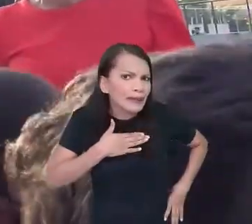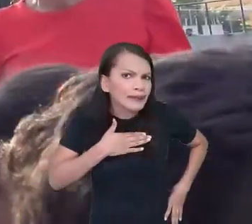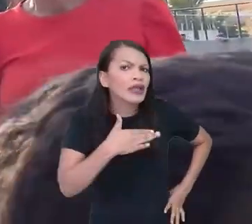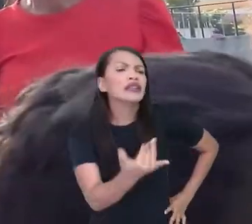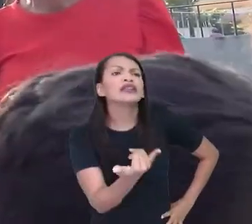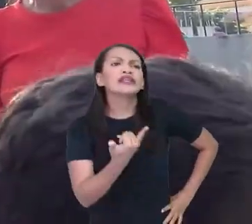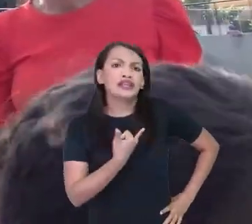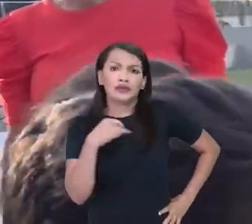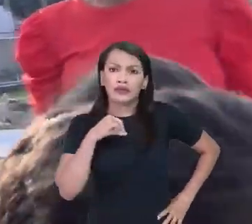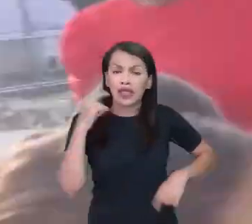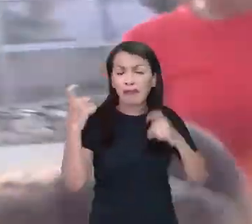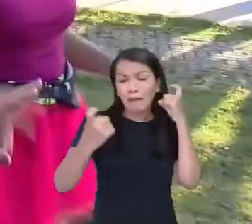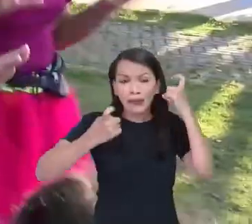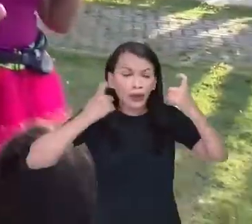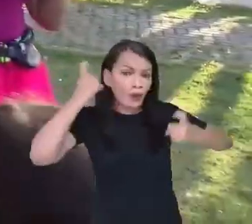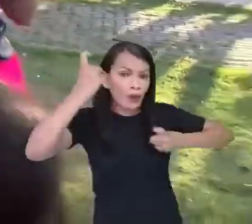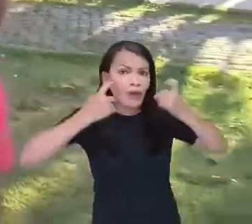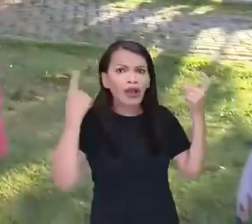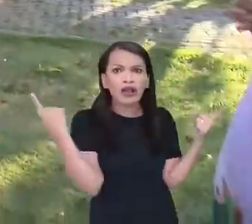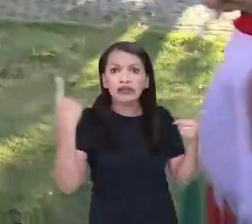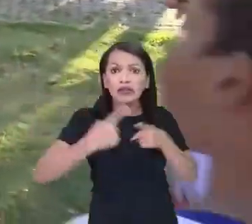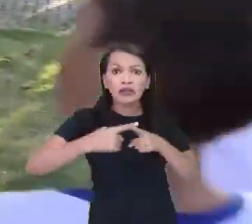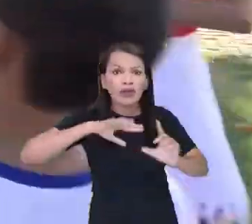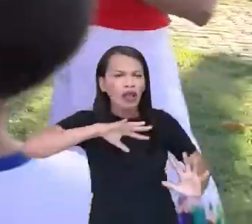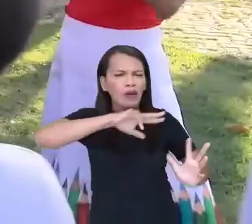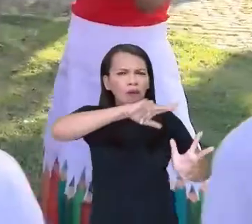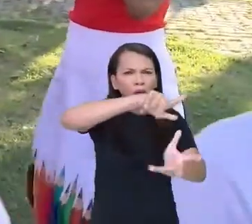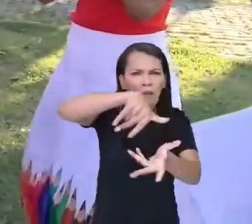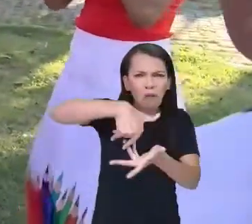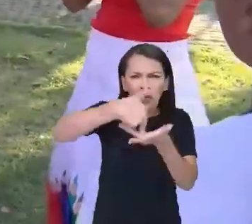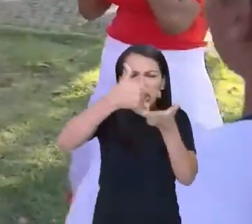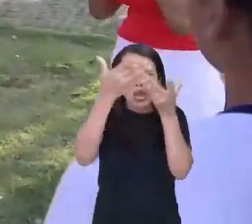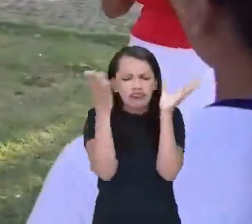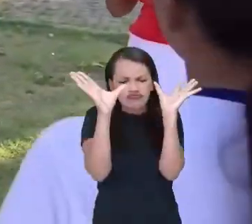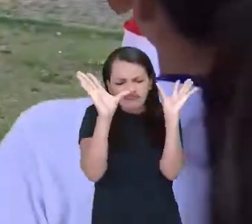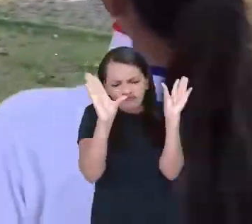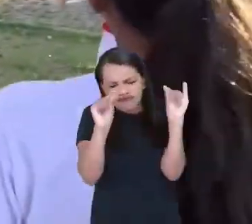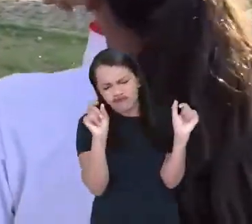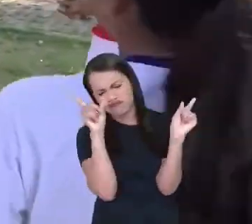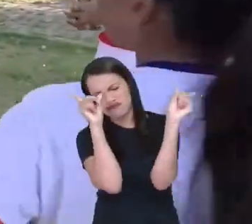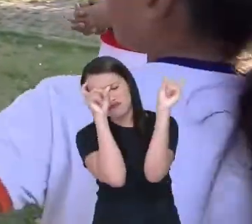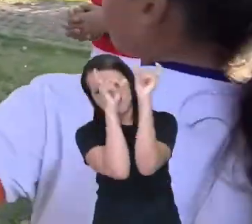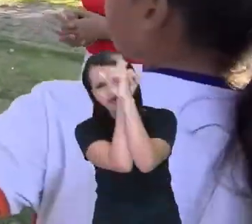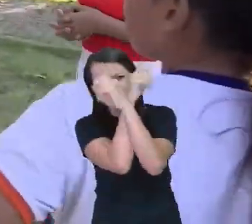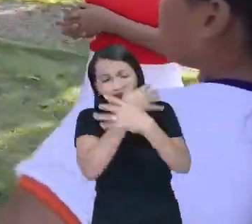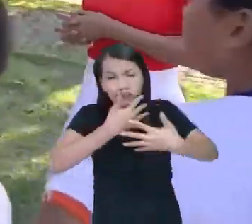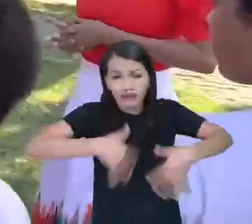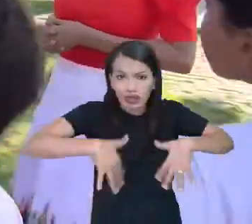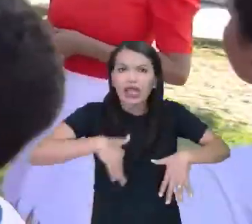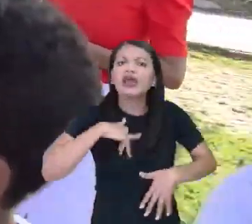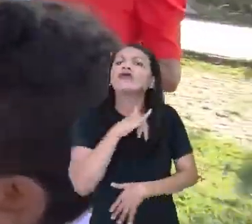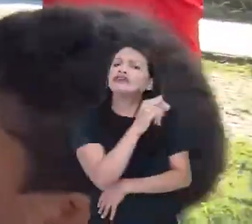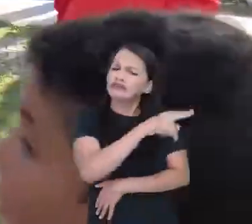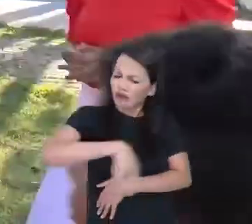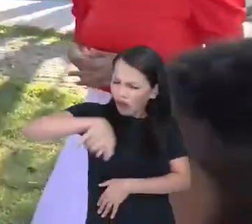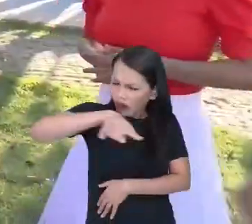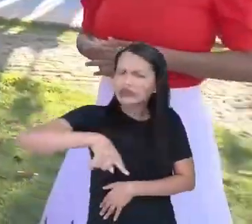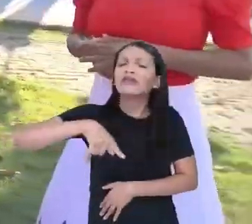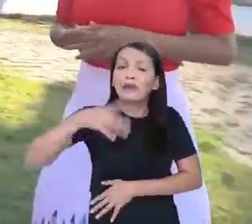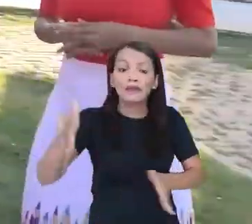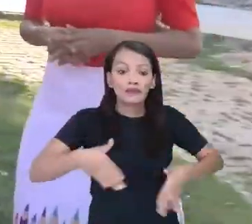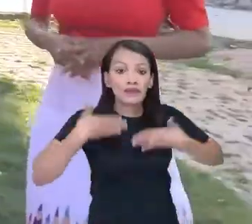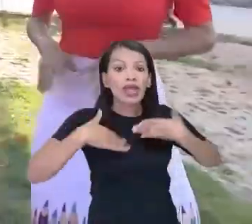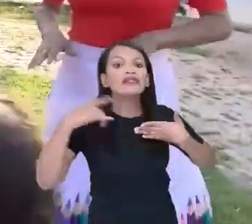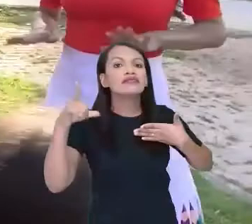que estava muito preocupado com o mundo que tá muito difícil. E eu disse que você tem um poder, viu? E esse